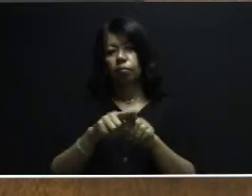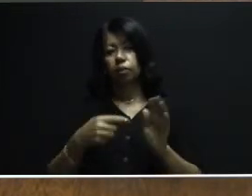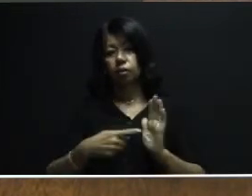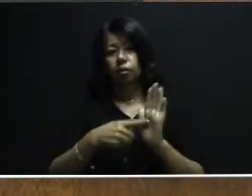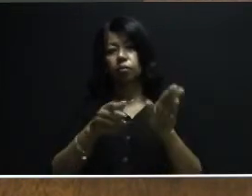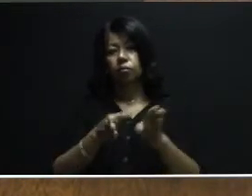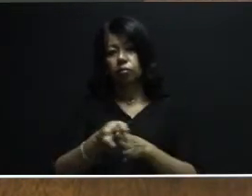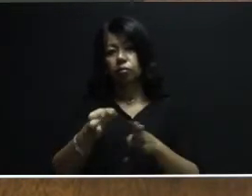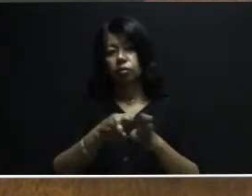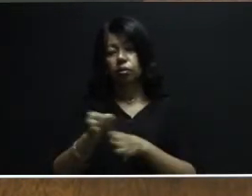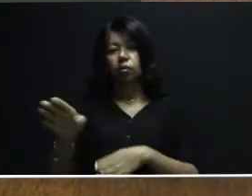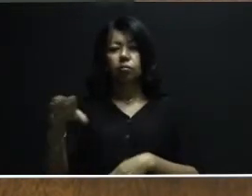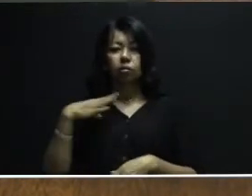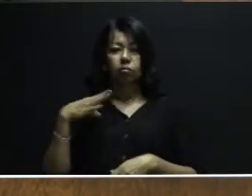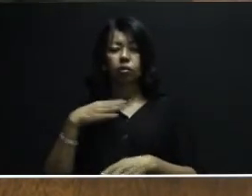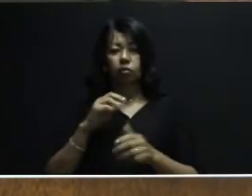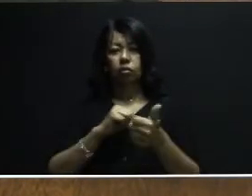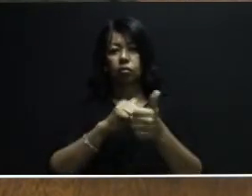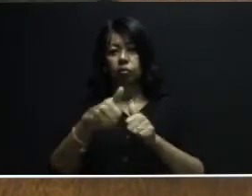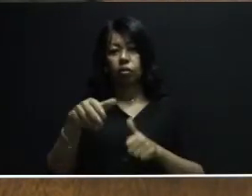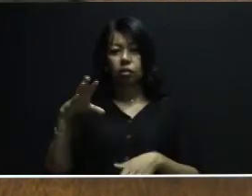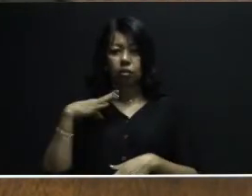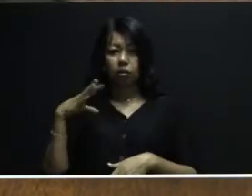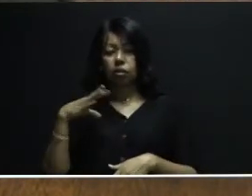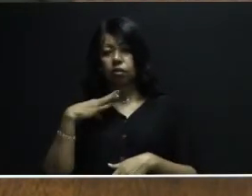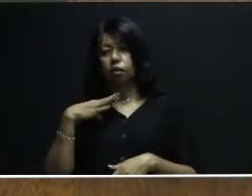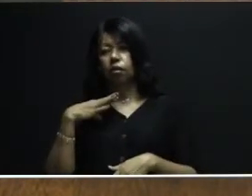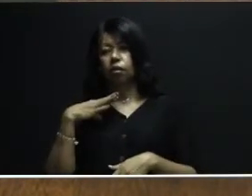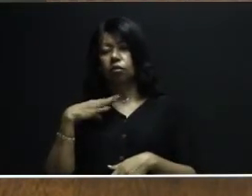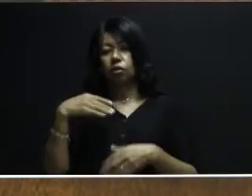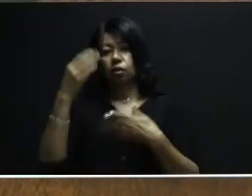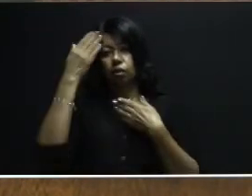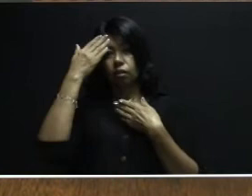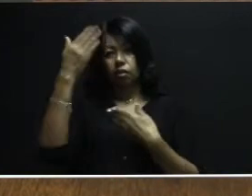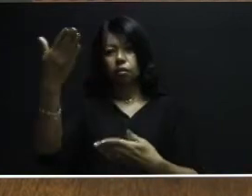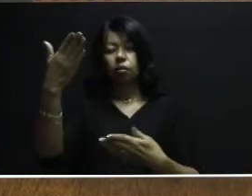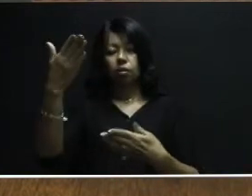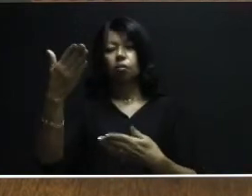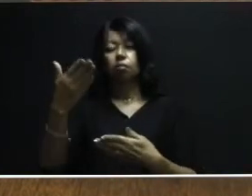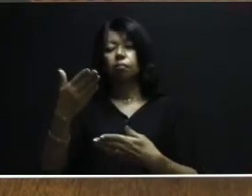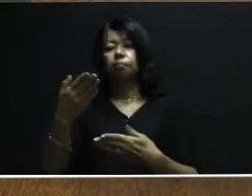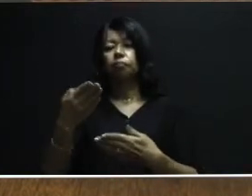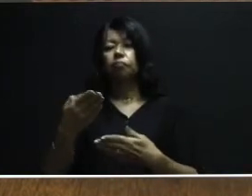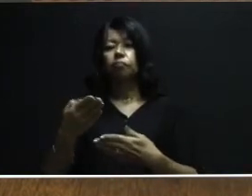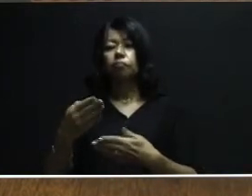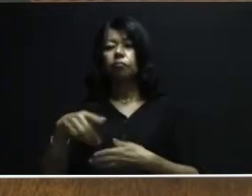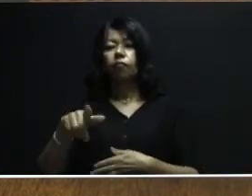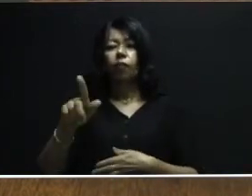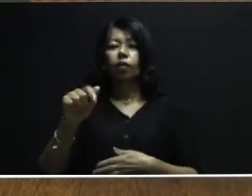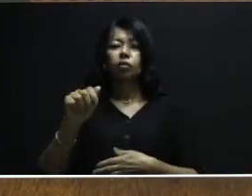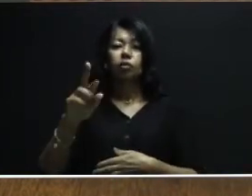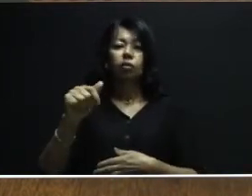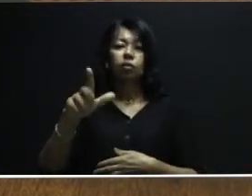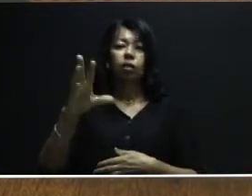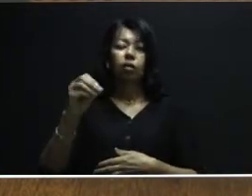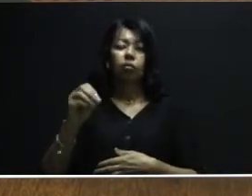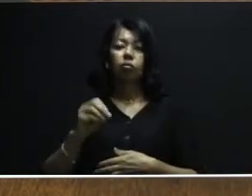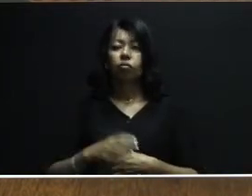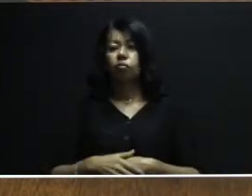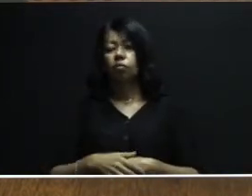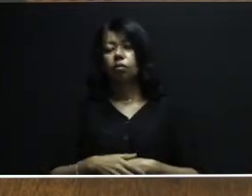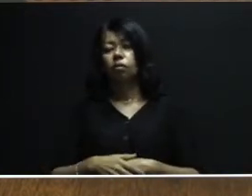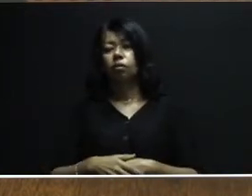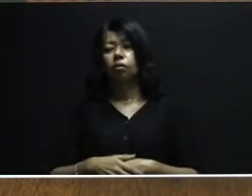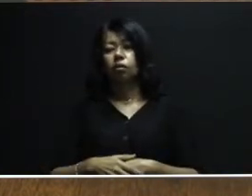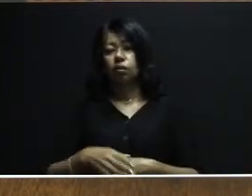do Conselho Municipal de Esportes da cidade. Agradeço a Geraldo, da Cantina Tia Jô, pelo